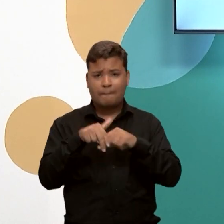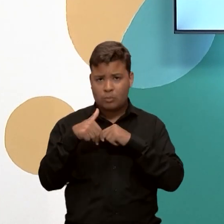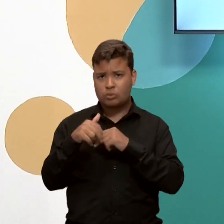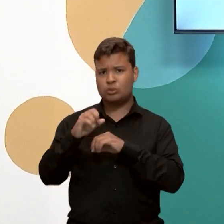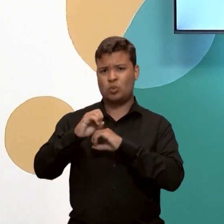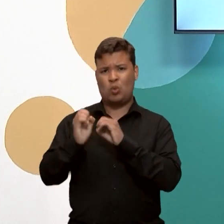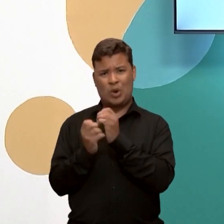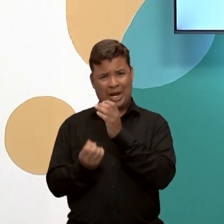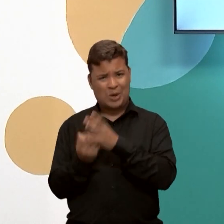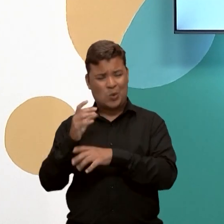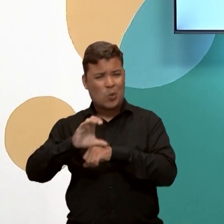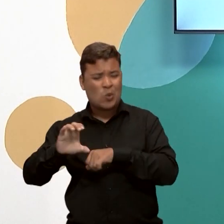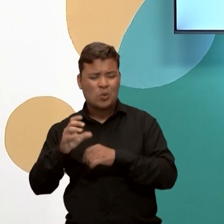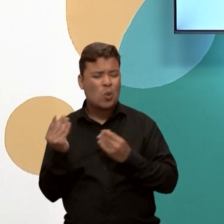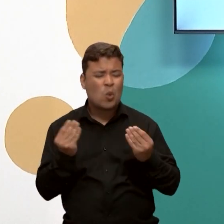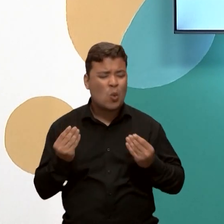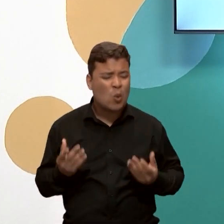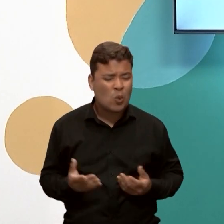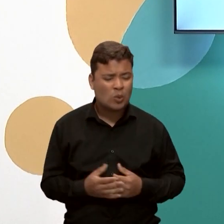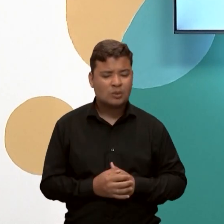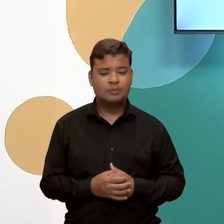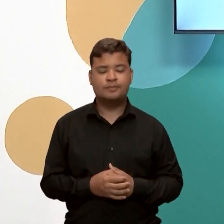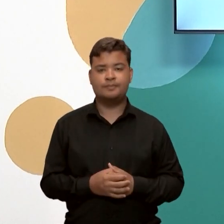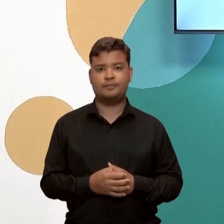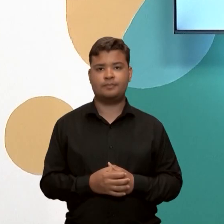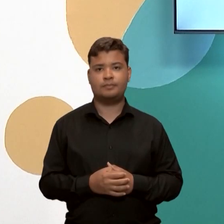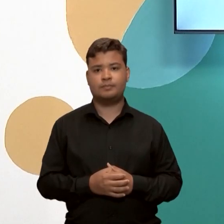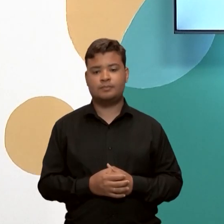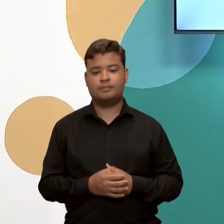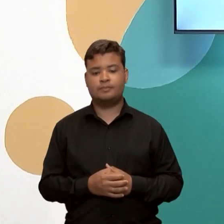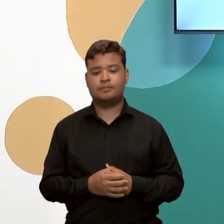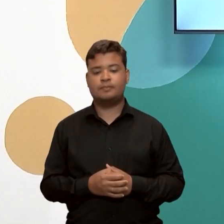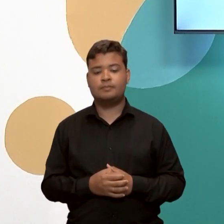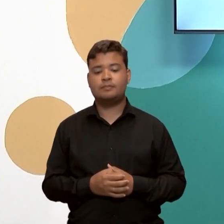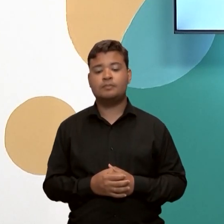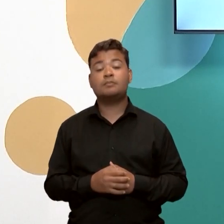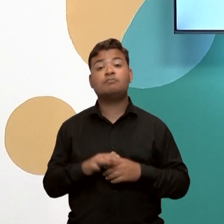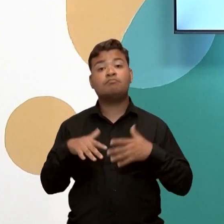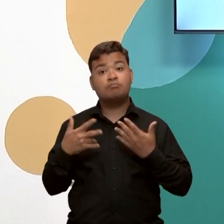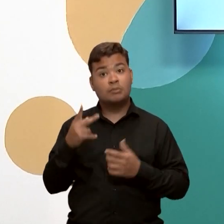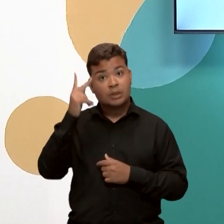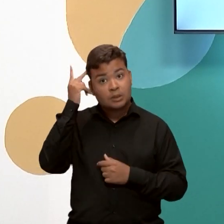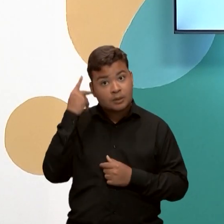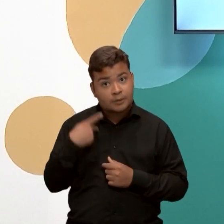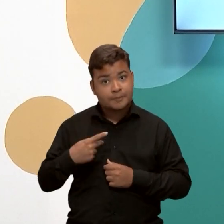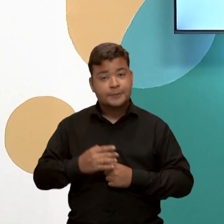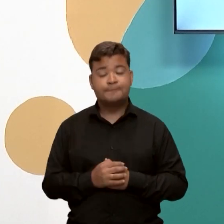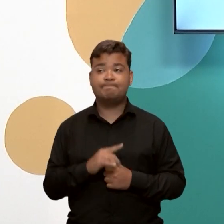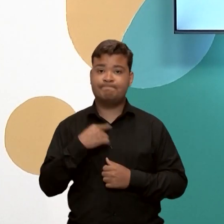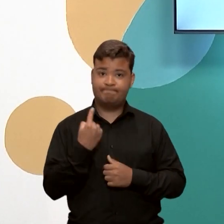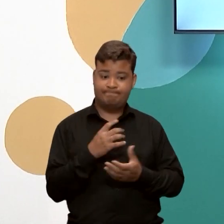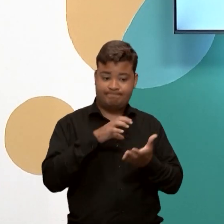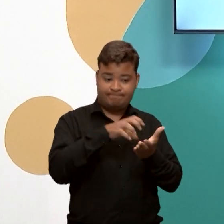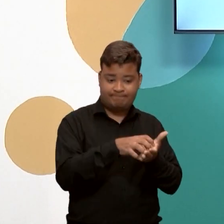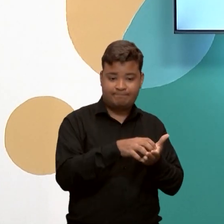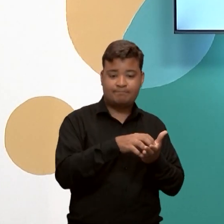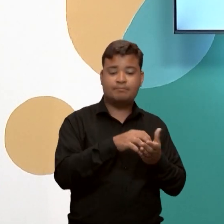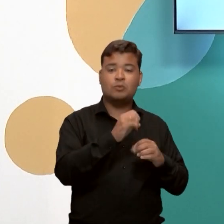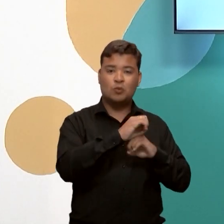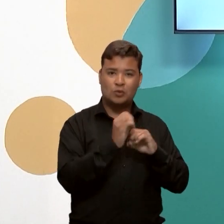um pouquinho para a gente. Bom, Camila, a gente está aqui em Aparecida, não sei